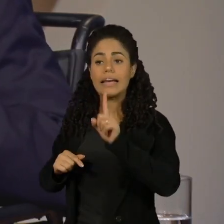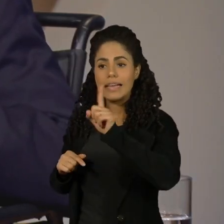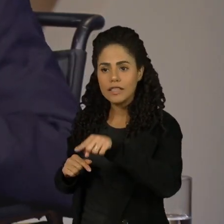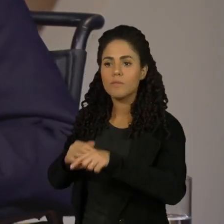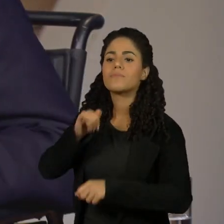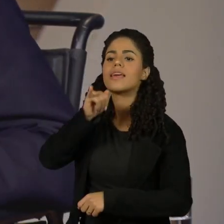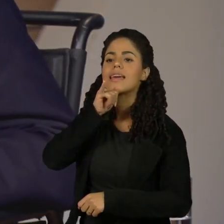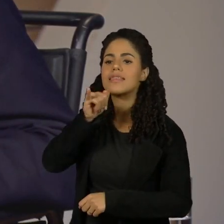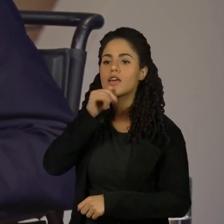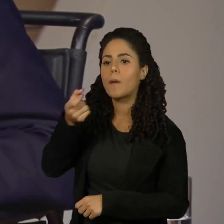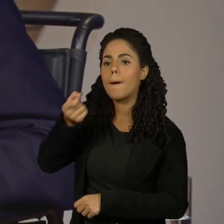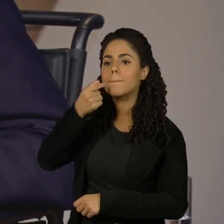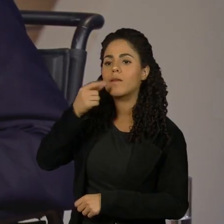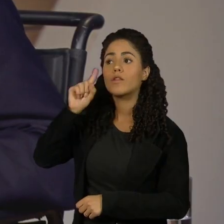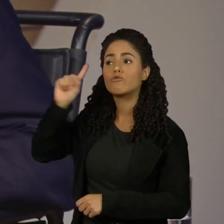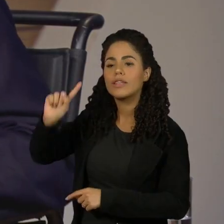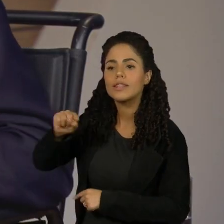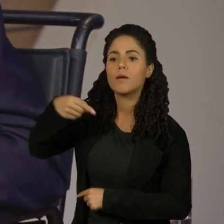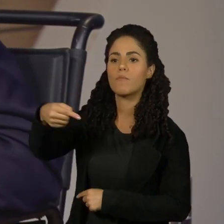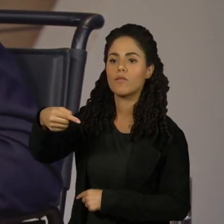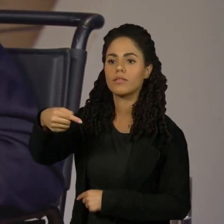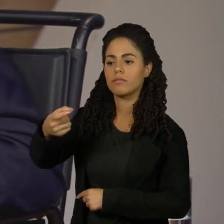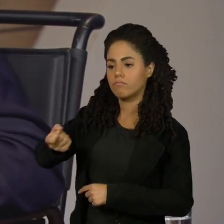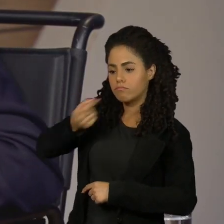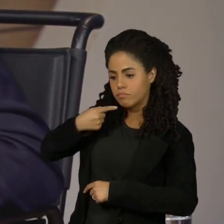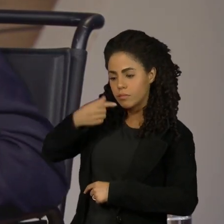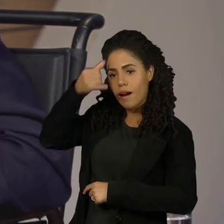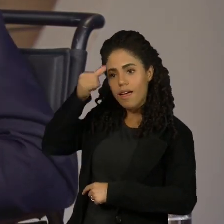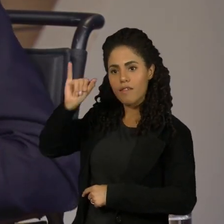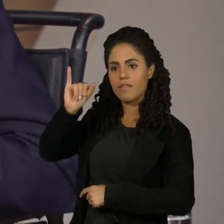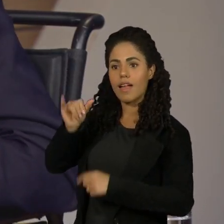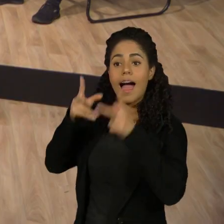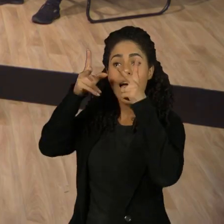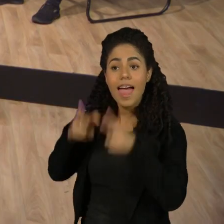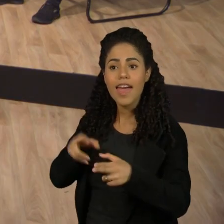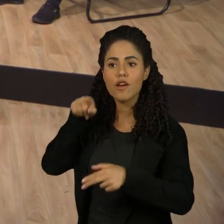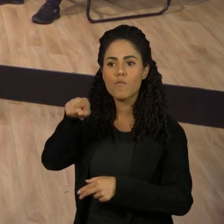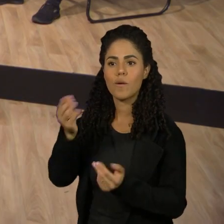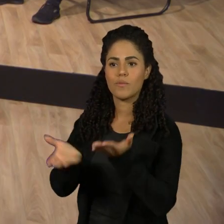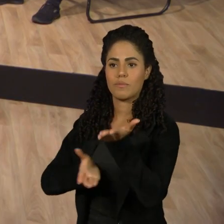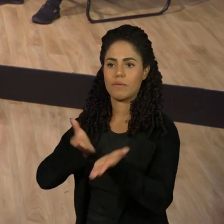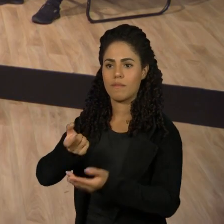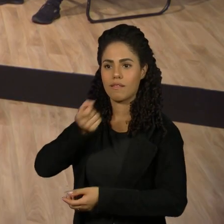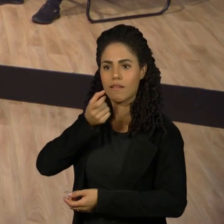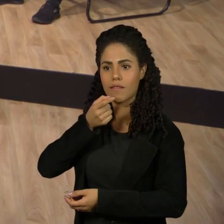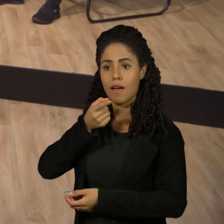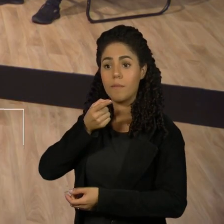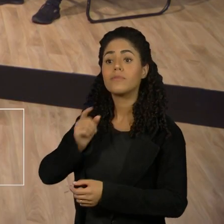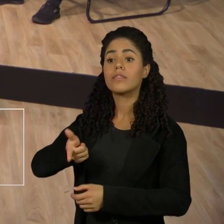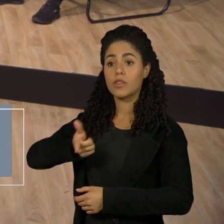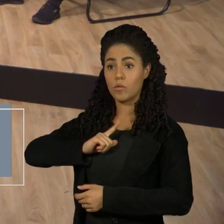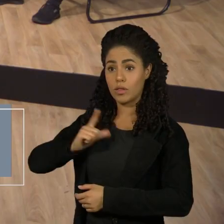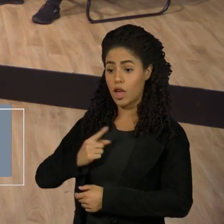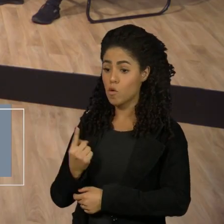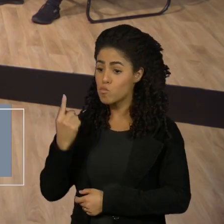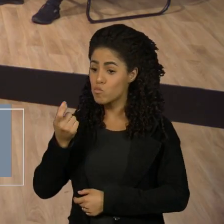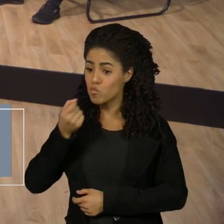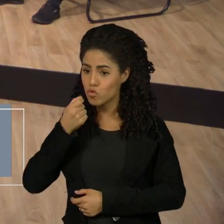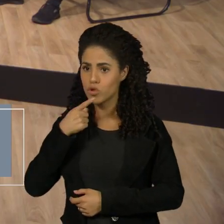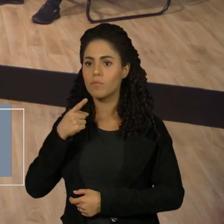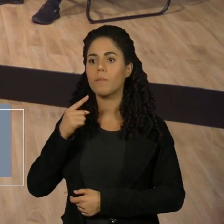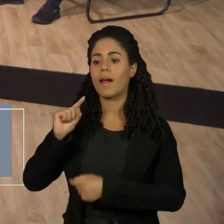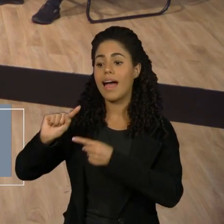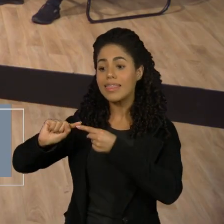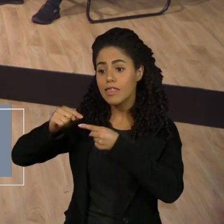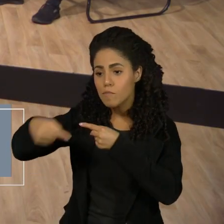do dia seguinte e não engravida, você está fazendo a mesma coisa com o HIV na hora que você faz a profilaxia pós-exposição, a PEP. Você toma o medicamento